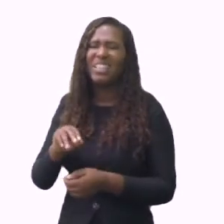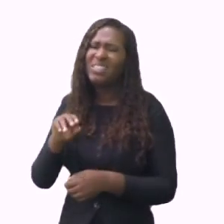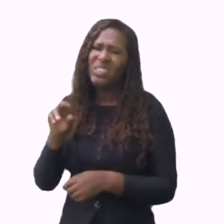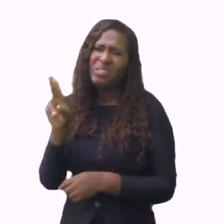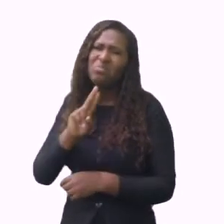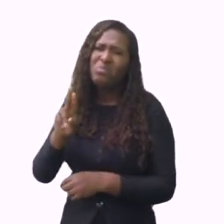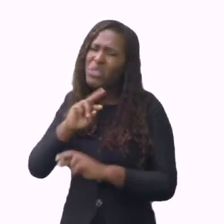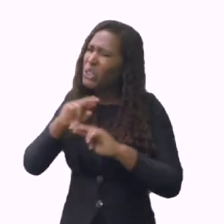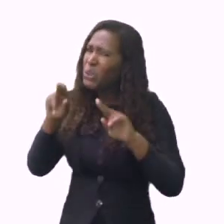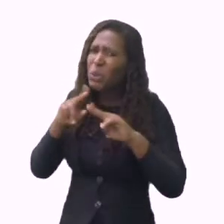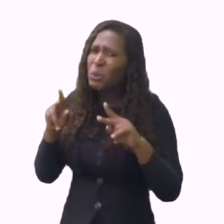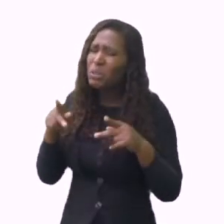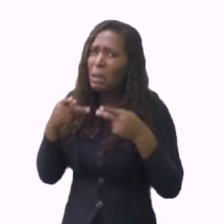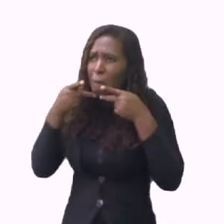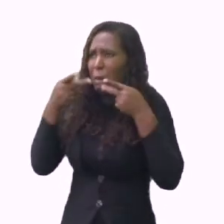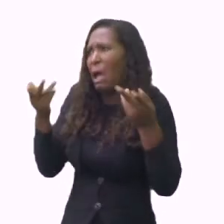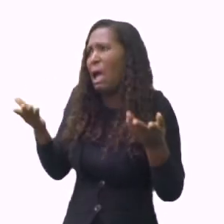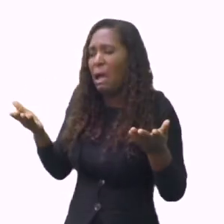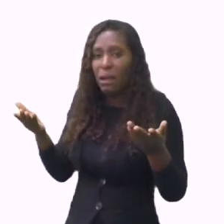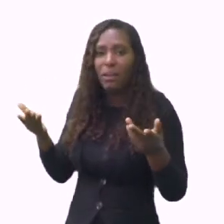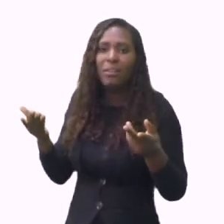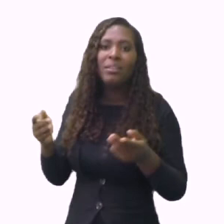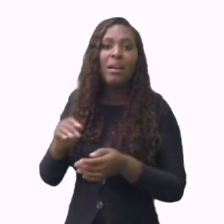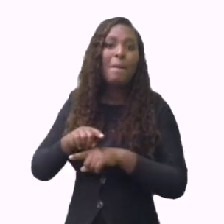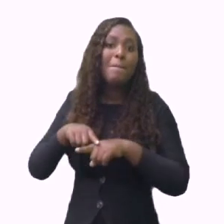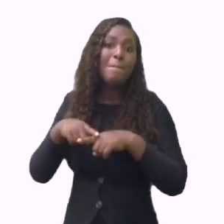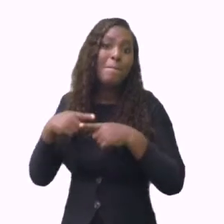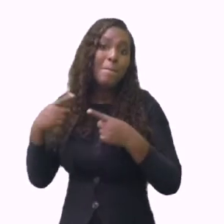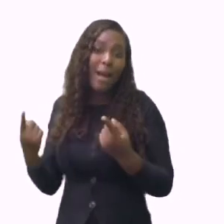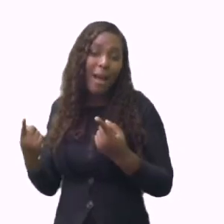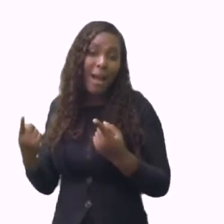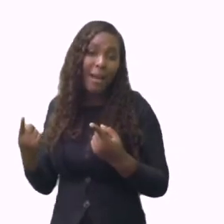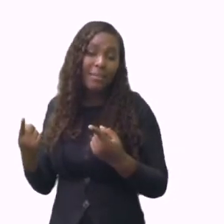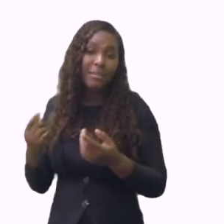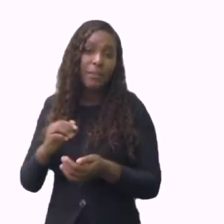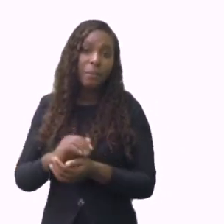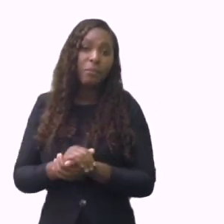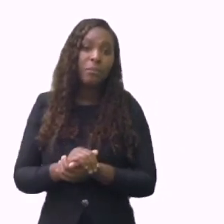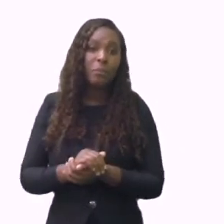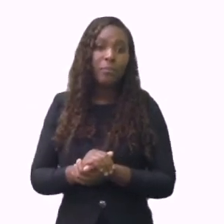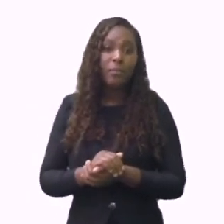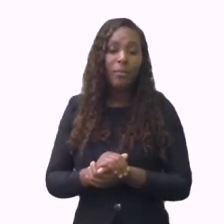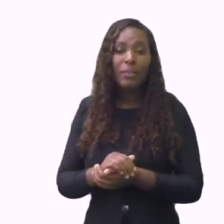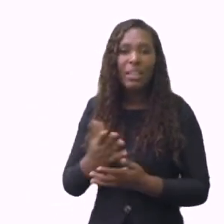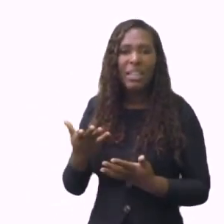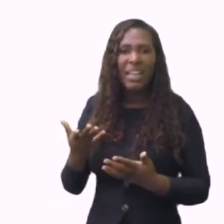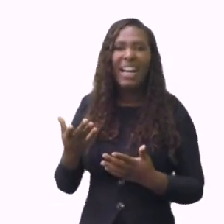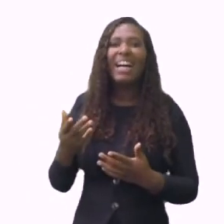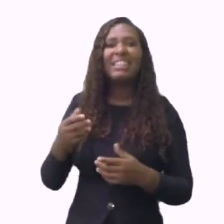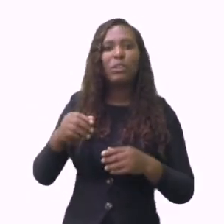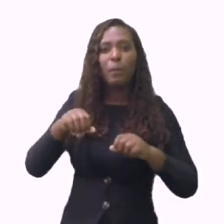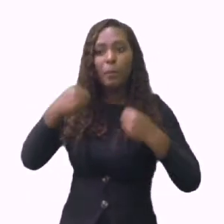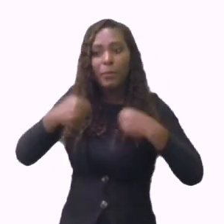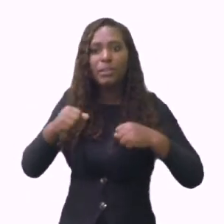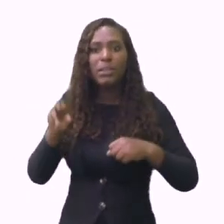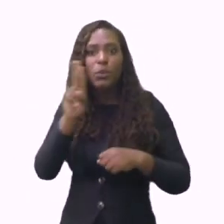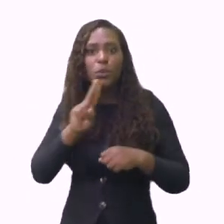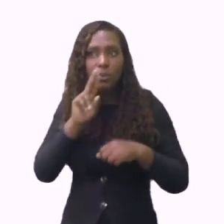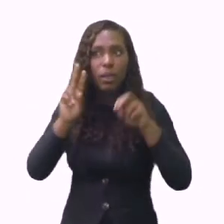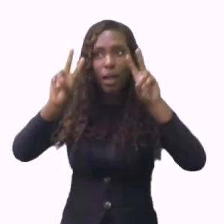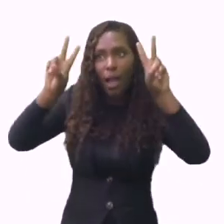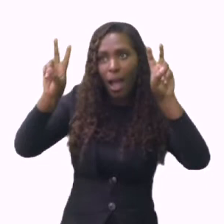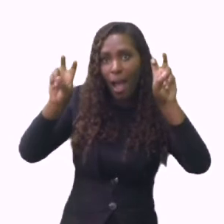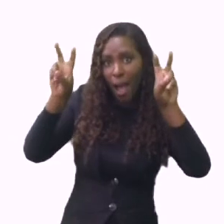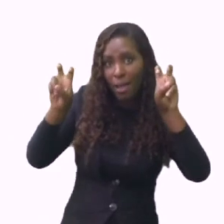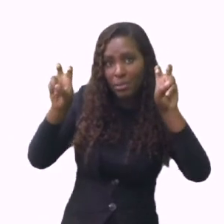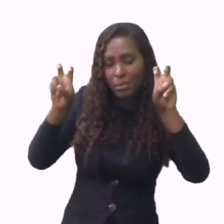que isso aqui é uma fala minha, é uma fala que não é da língua portuguesa clássica, né? Aí, o que eu faço? Eu ponho